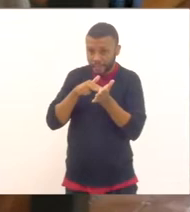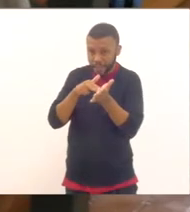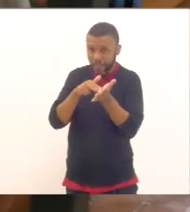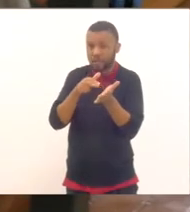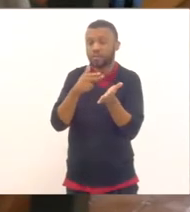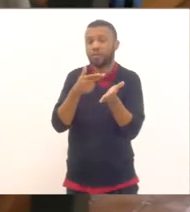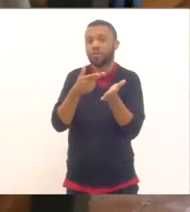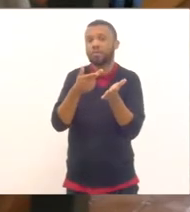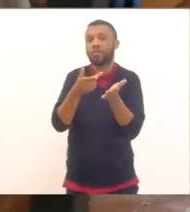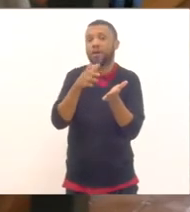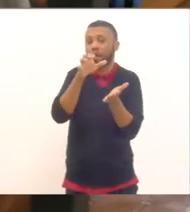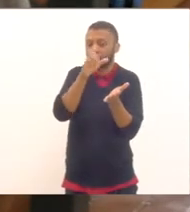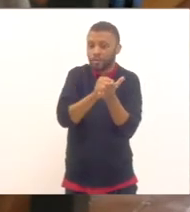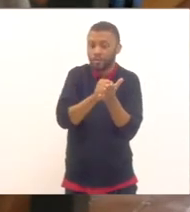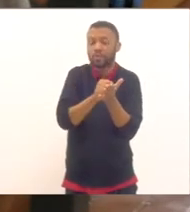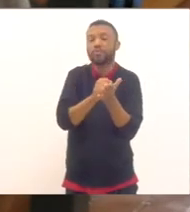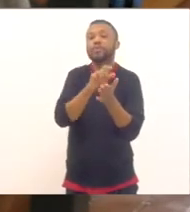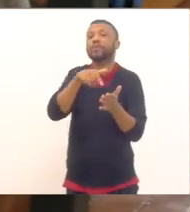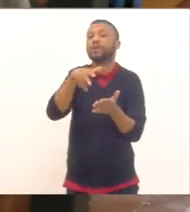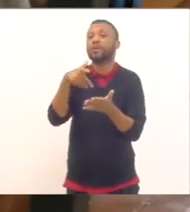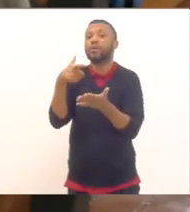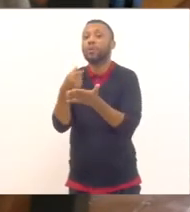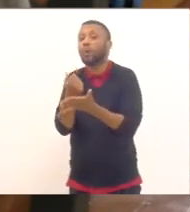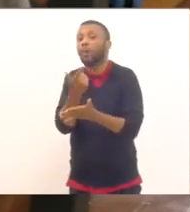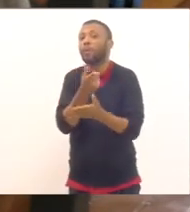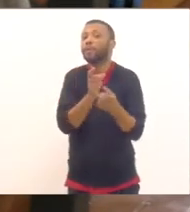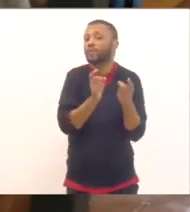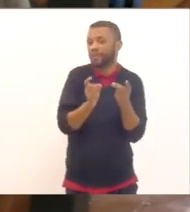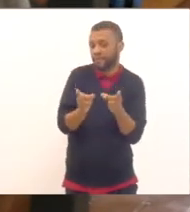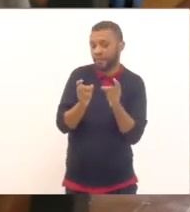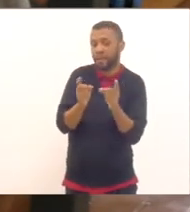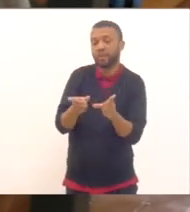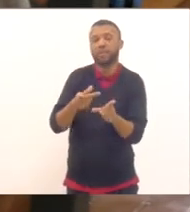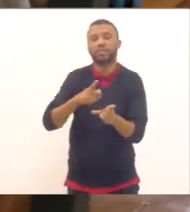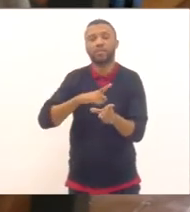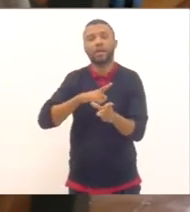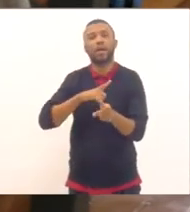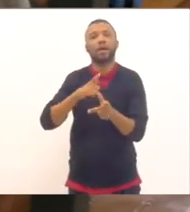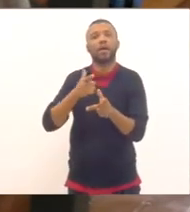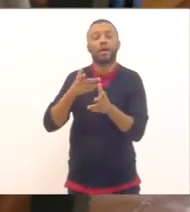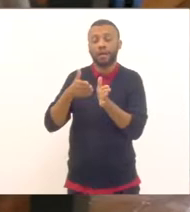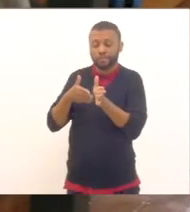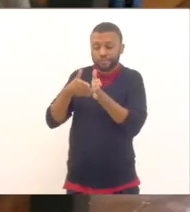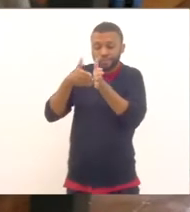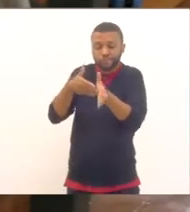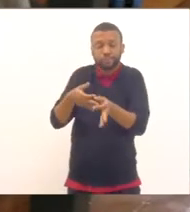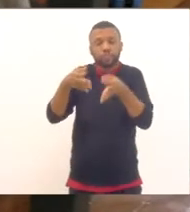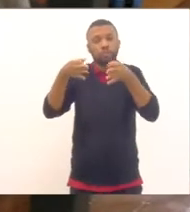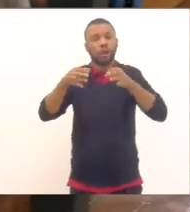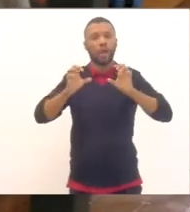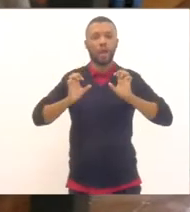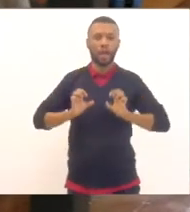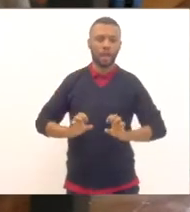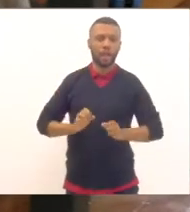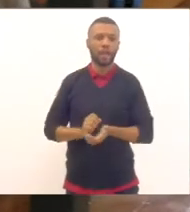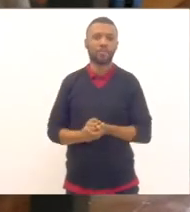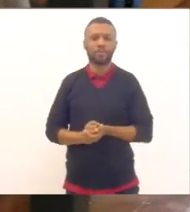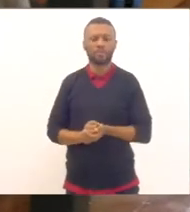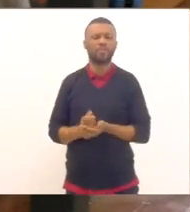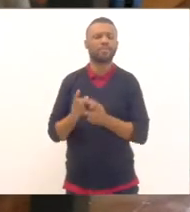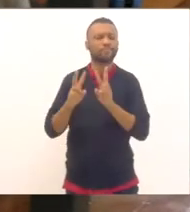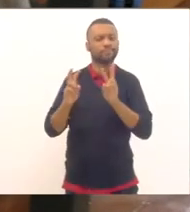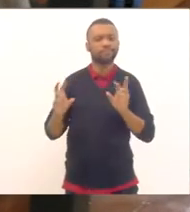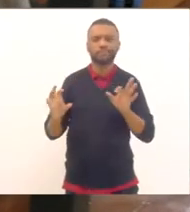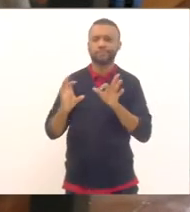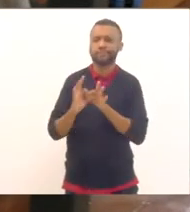compradores identificação dos vendedores e da unidade moral é questões ambientais